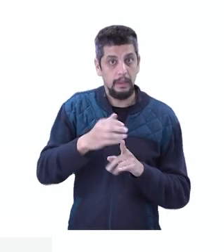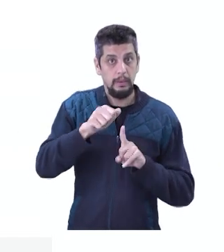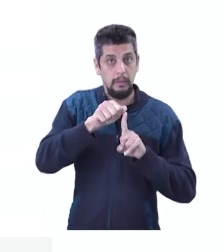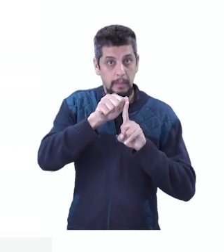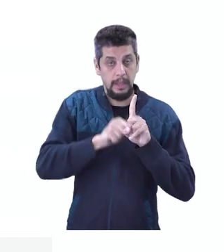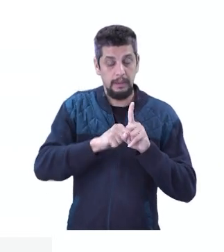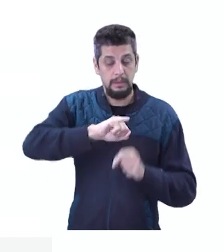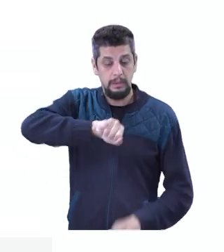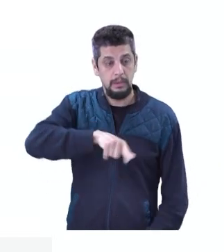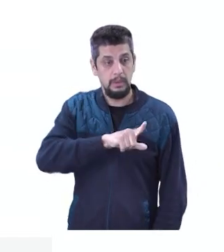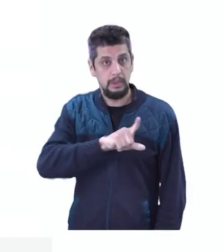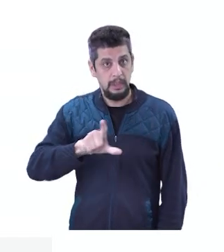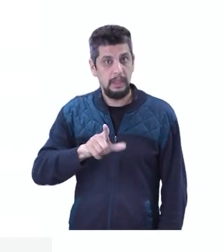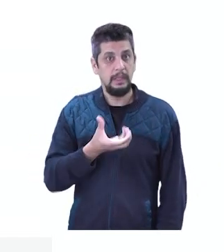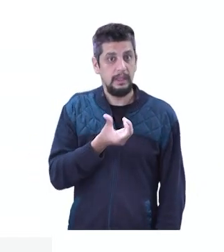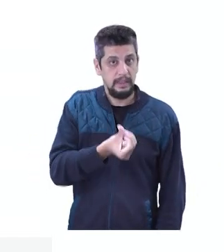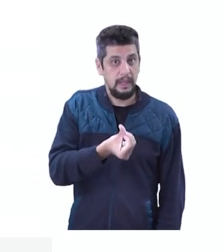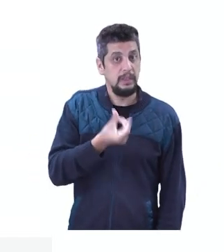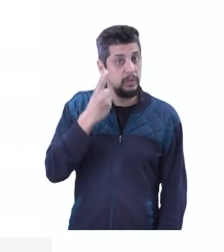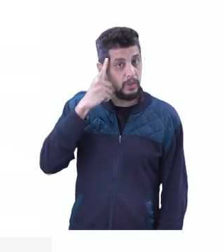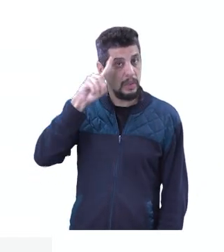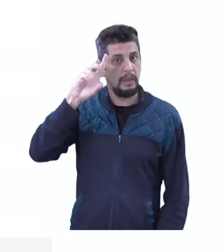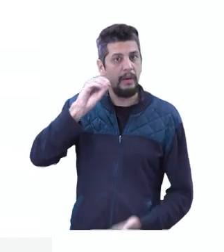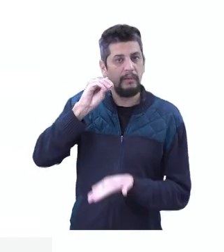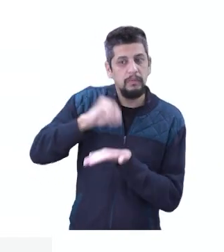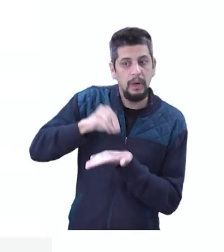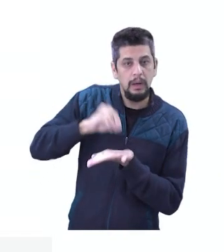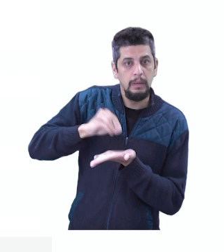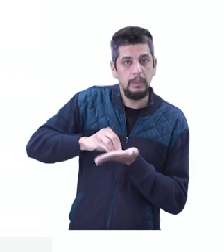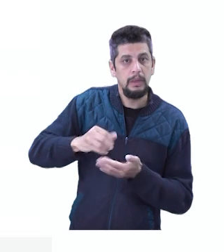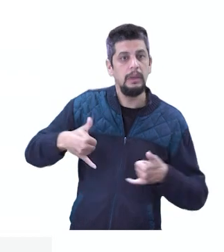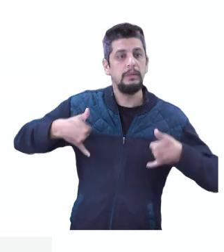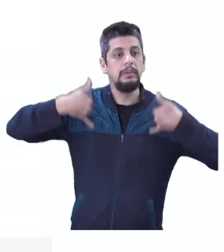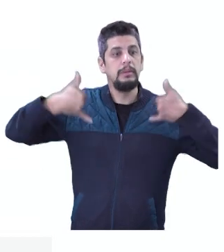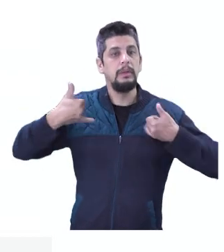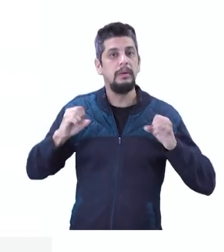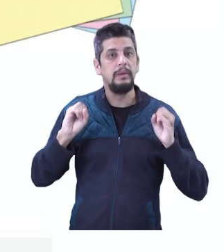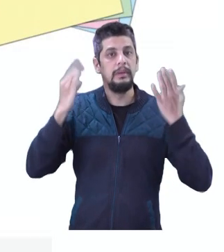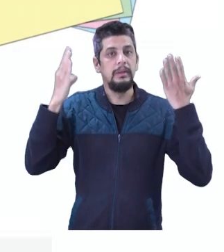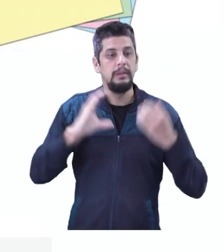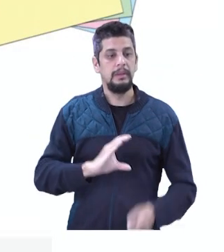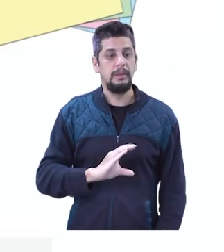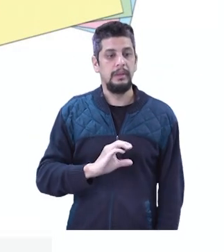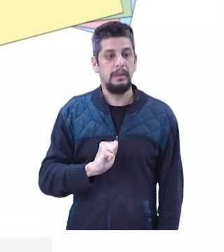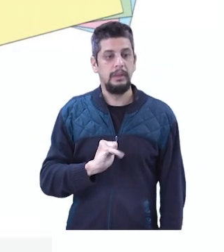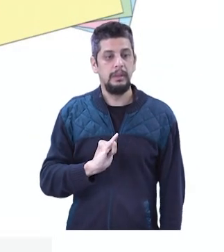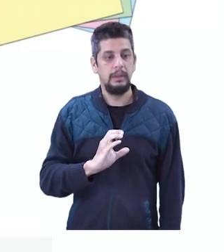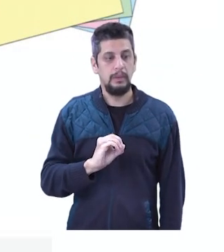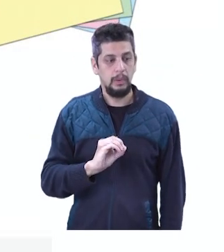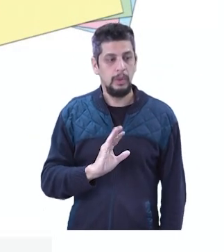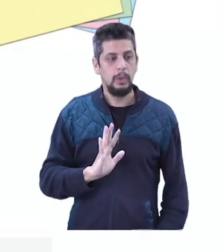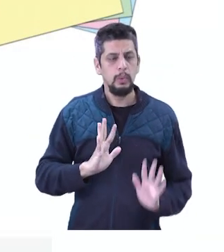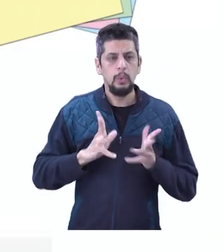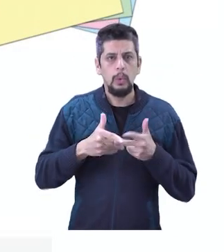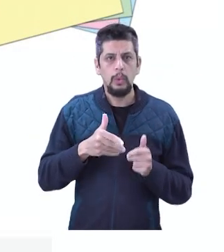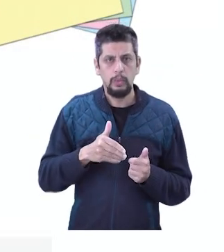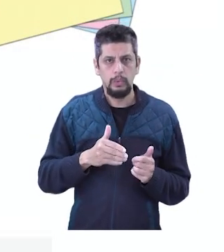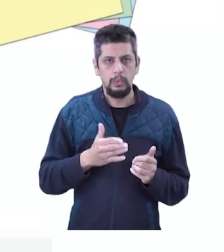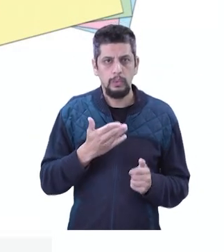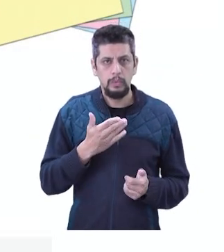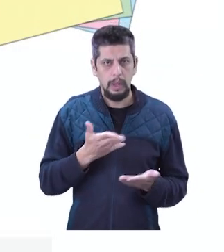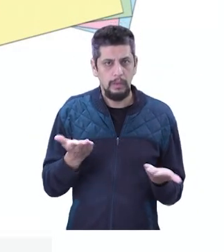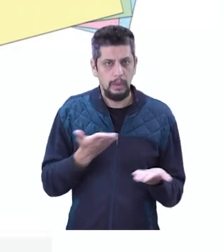o mês de julho, 6 dias. 6 dias faltam. Certo? Mesmo. Então, os materiais foram pedidos,